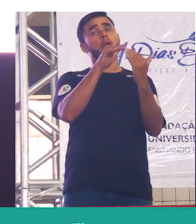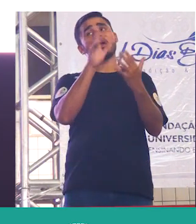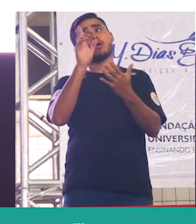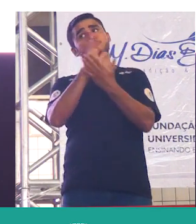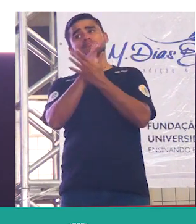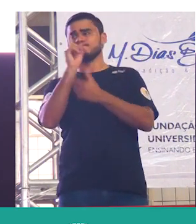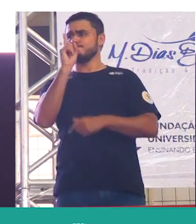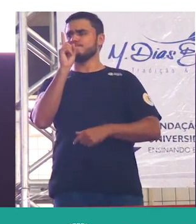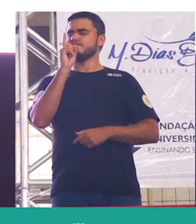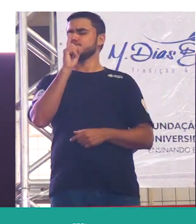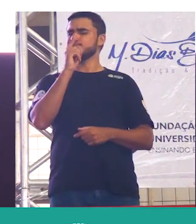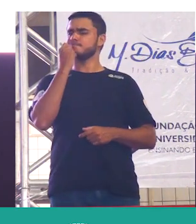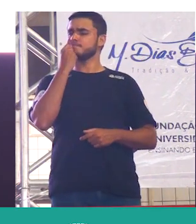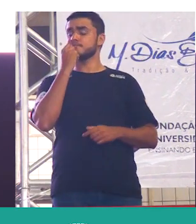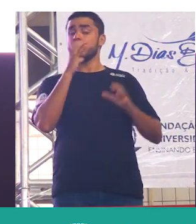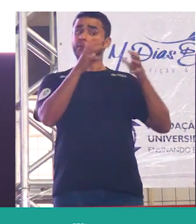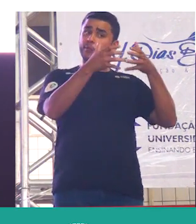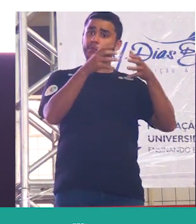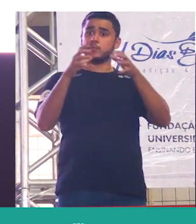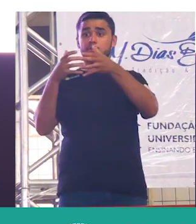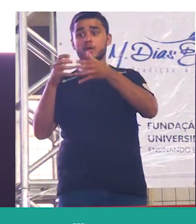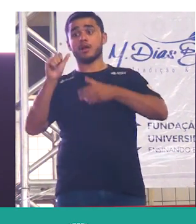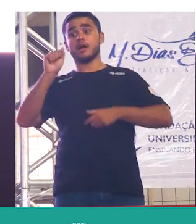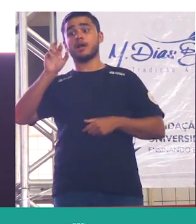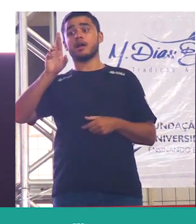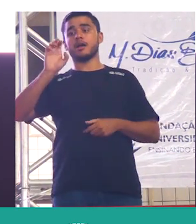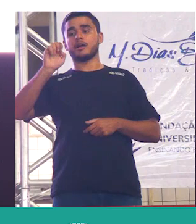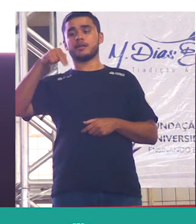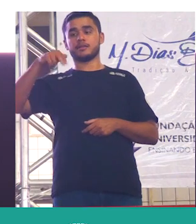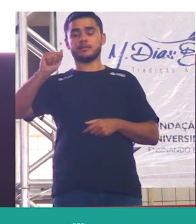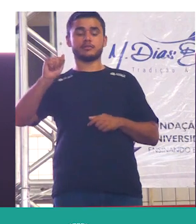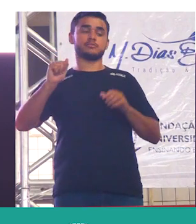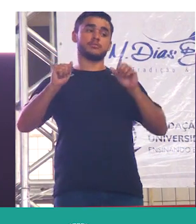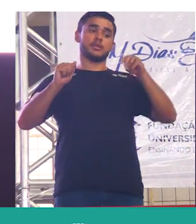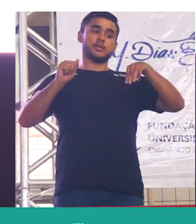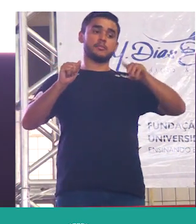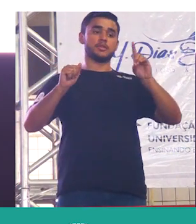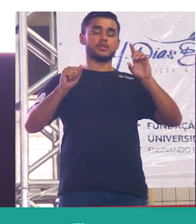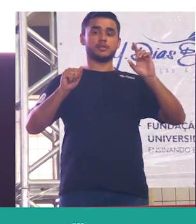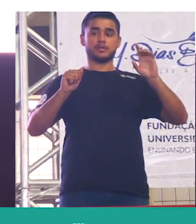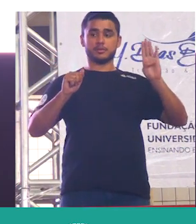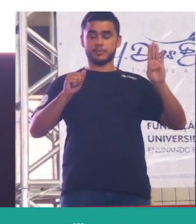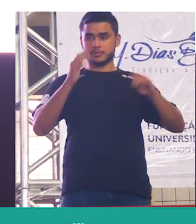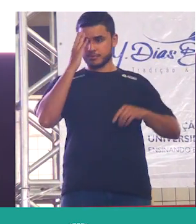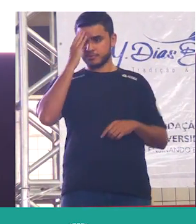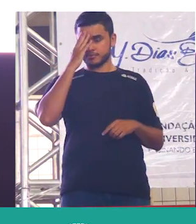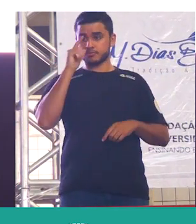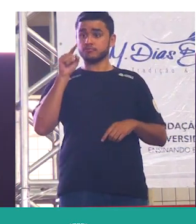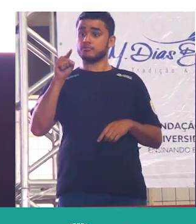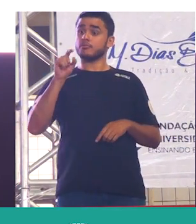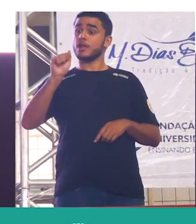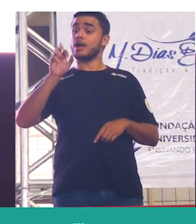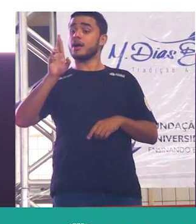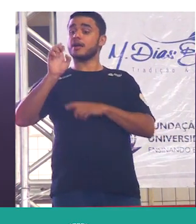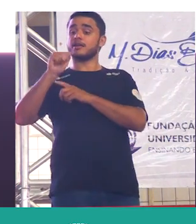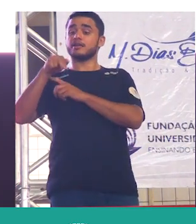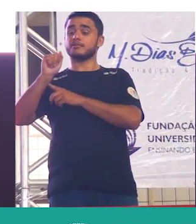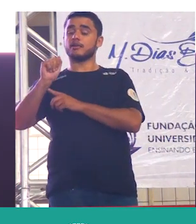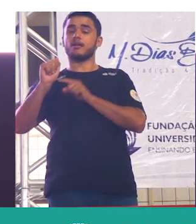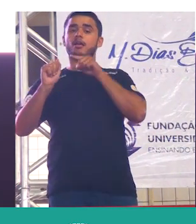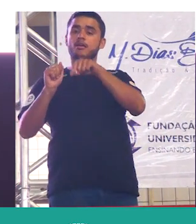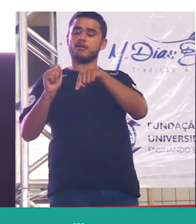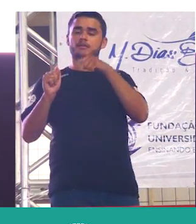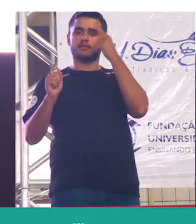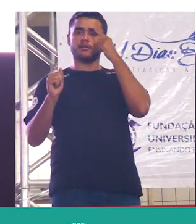2 partidos, e a Arena, a Aliança Renovadora Nacional, era um partido